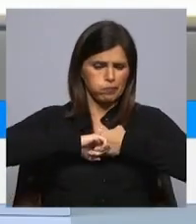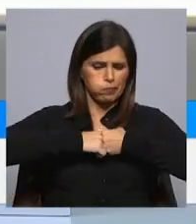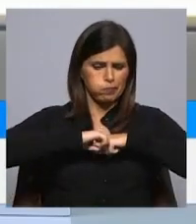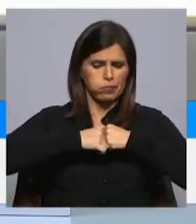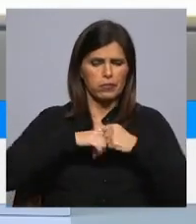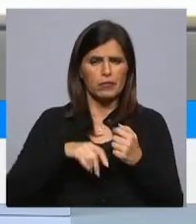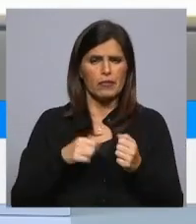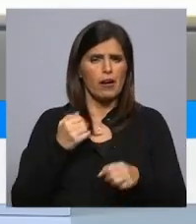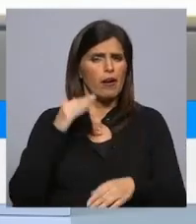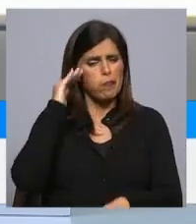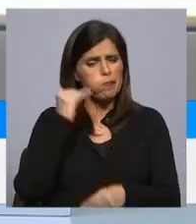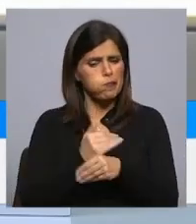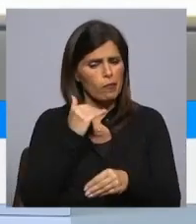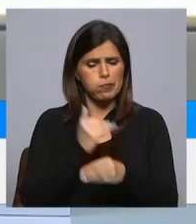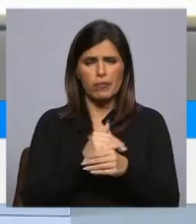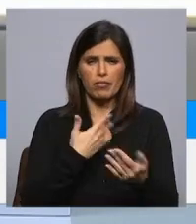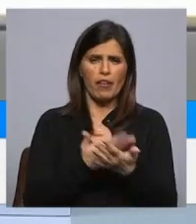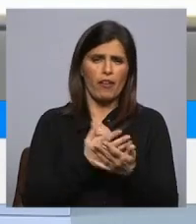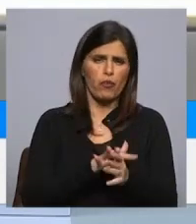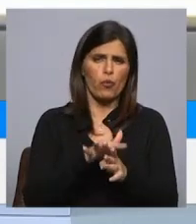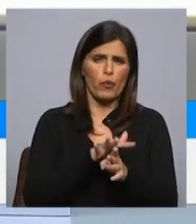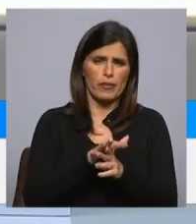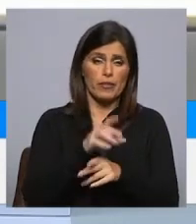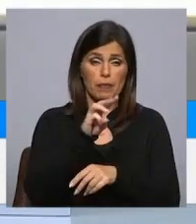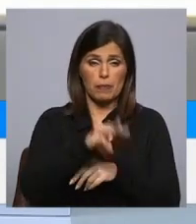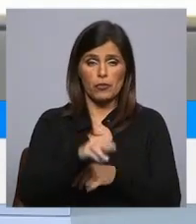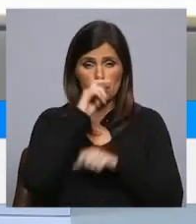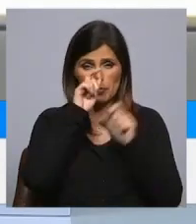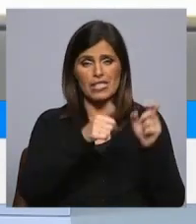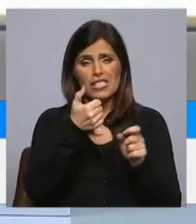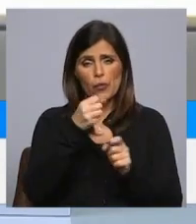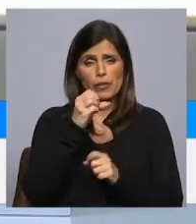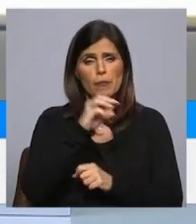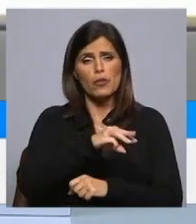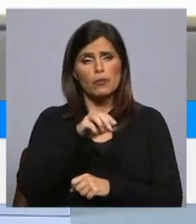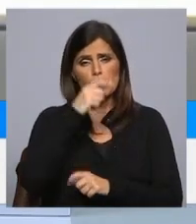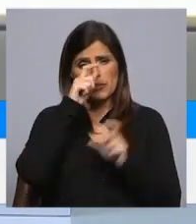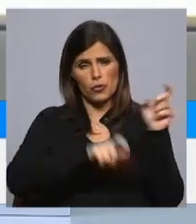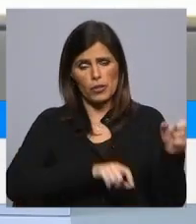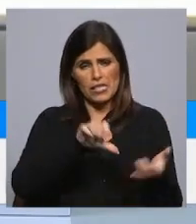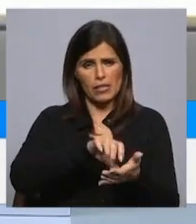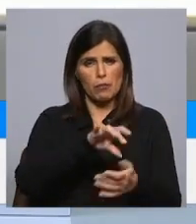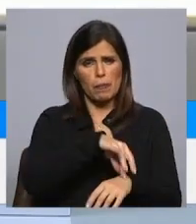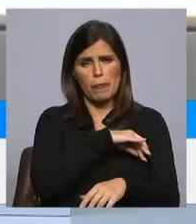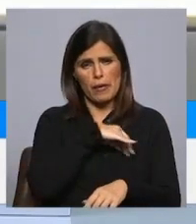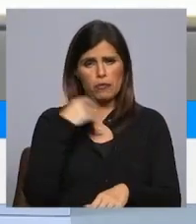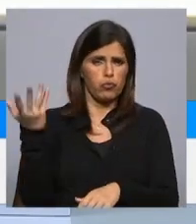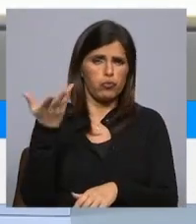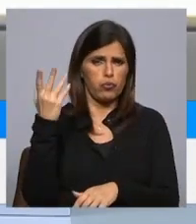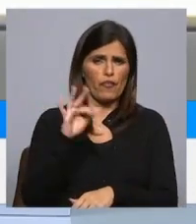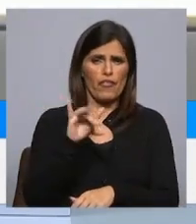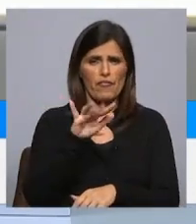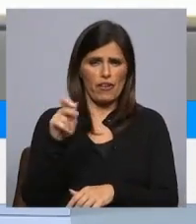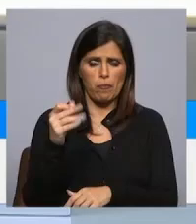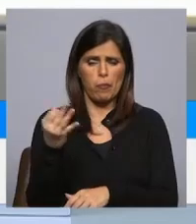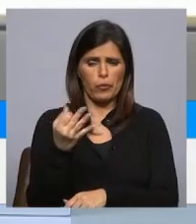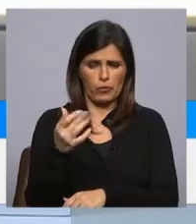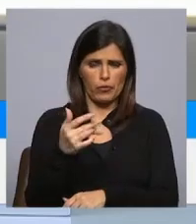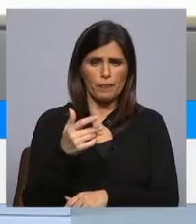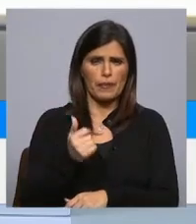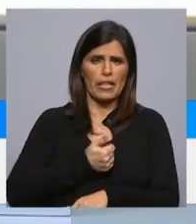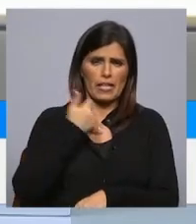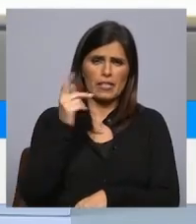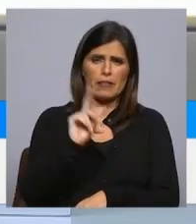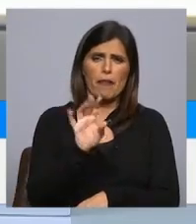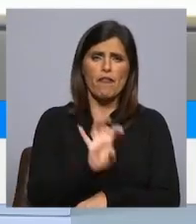que afetam milhares de pessoas. O investimento de 50 milhões de euros no Centro Médico de Excelência da FIFA no Porto vai ganhar